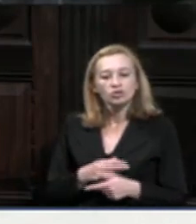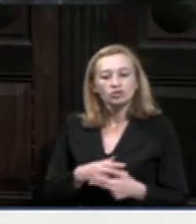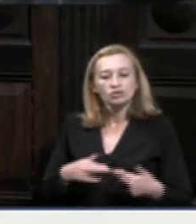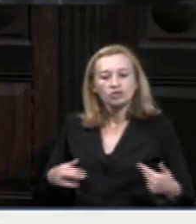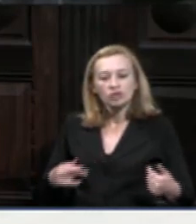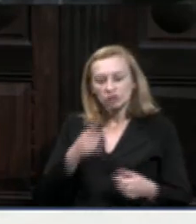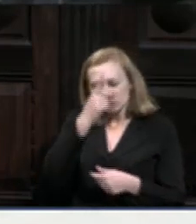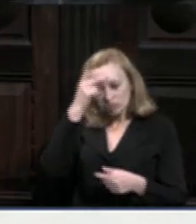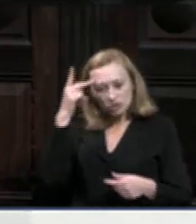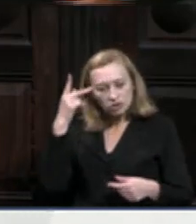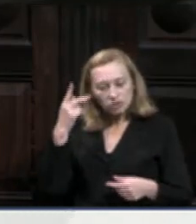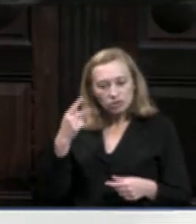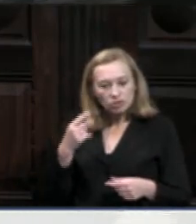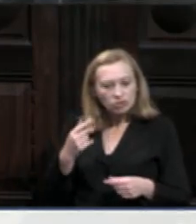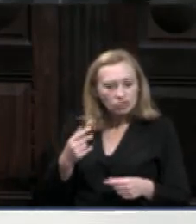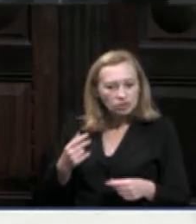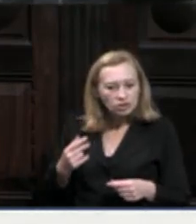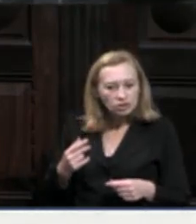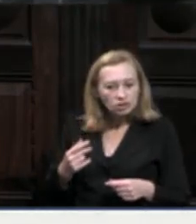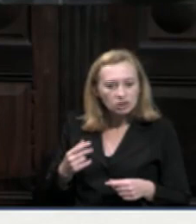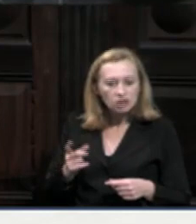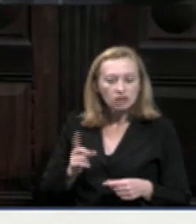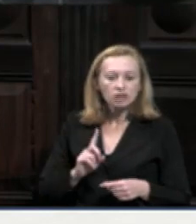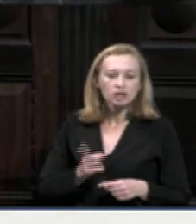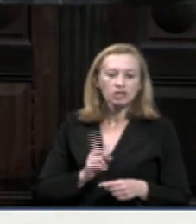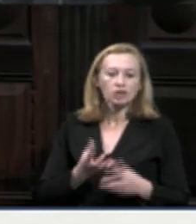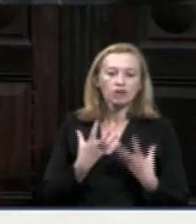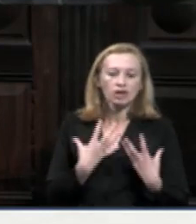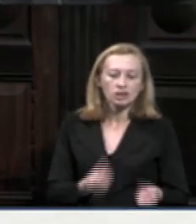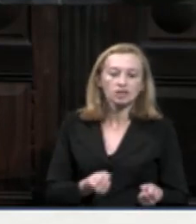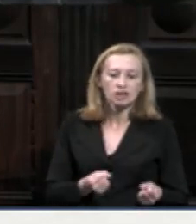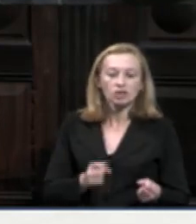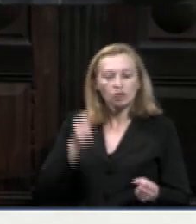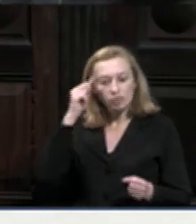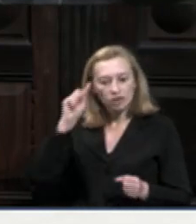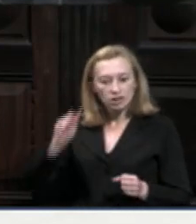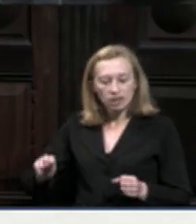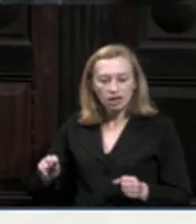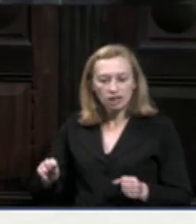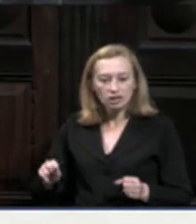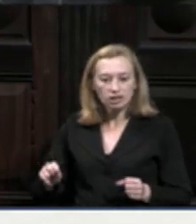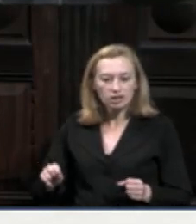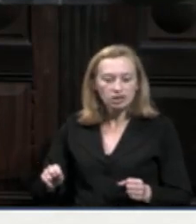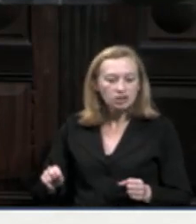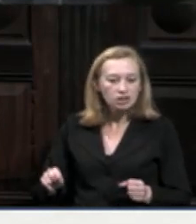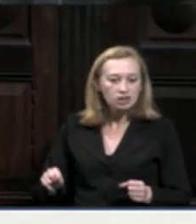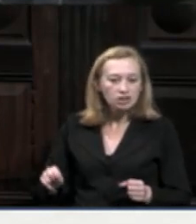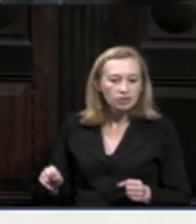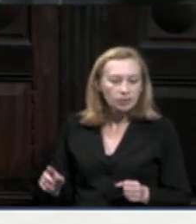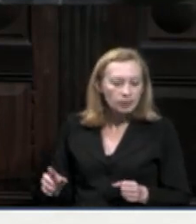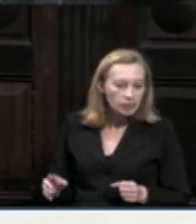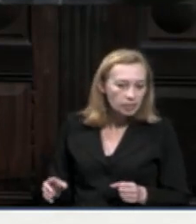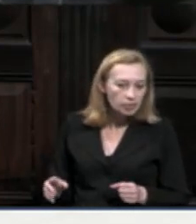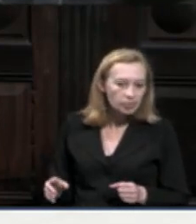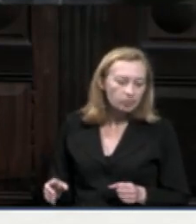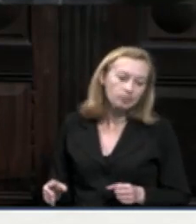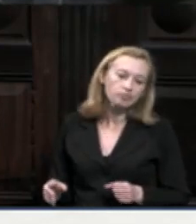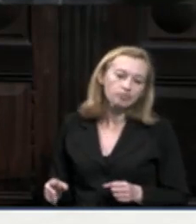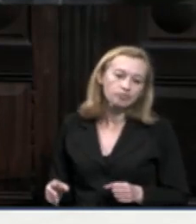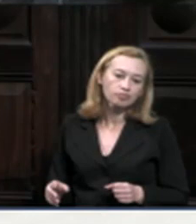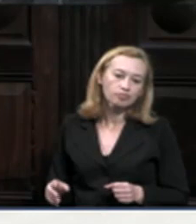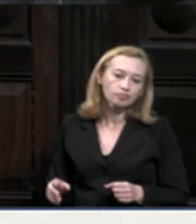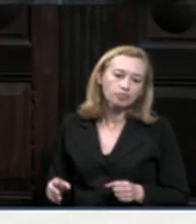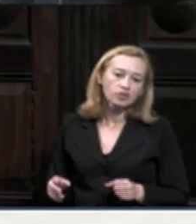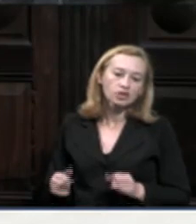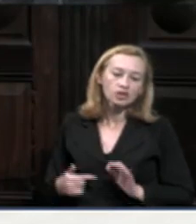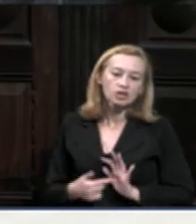agregados reciclados seja tecnicamente não recomendada ou inviável economicamente. 4, quando não houver disponibilidade no mercado de agregados reciclados que atenda